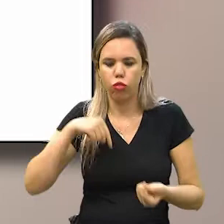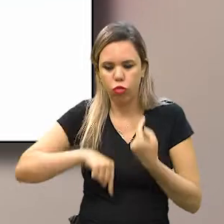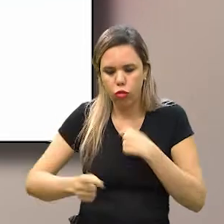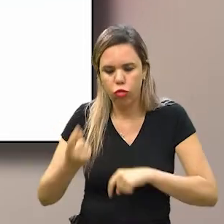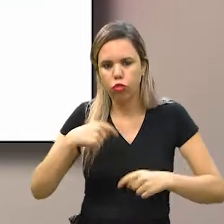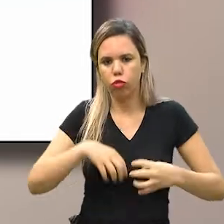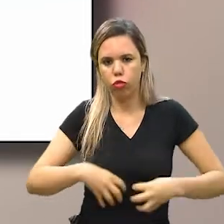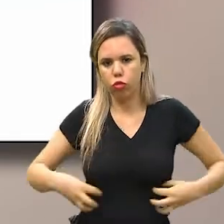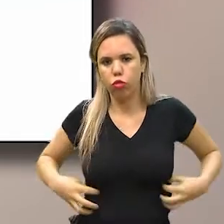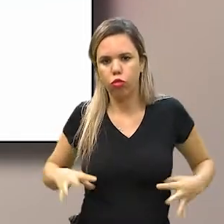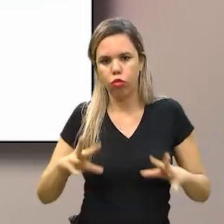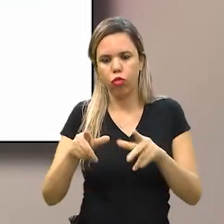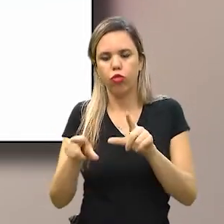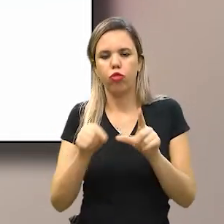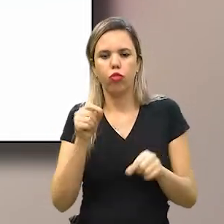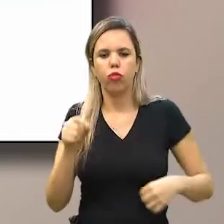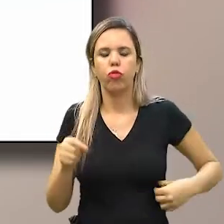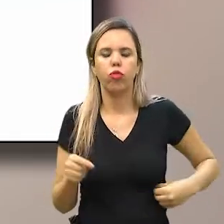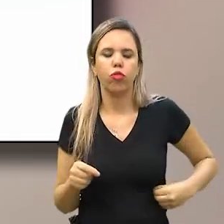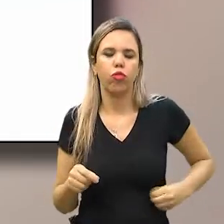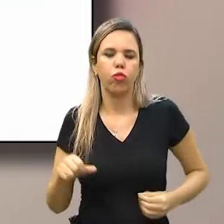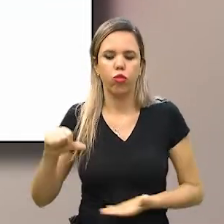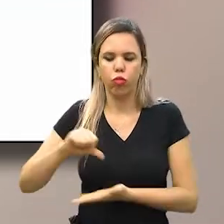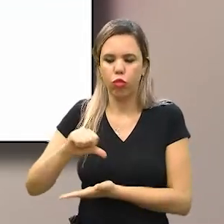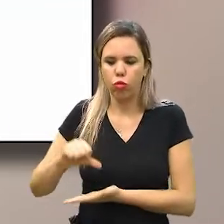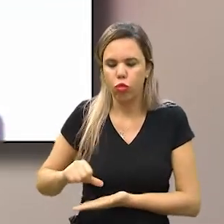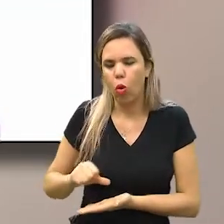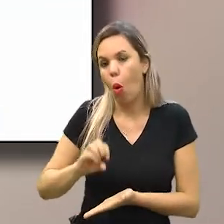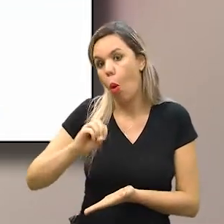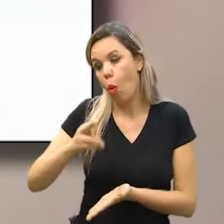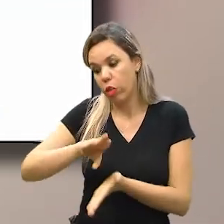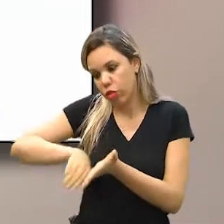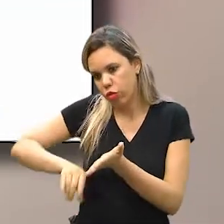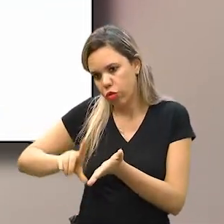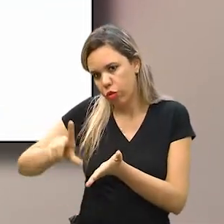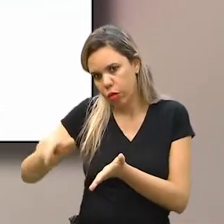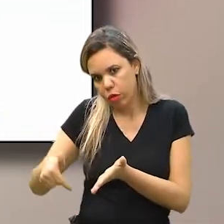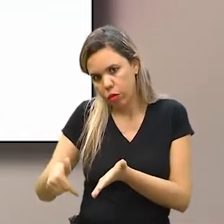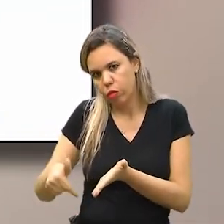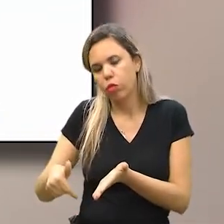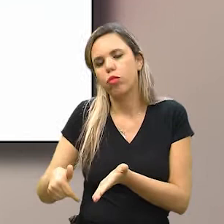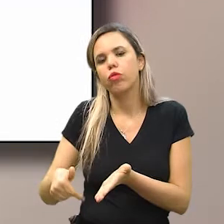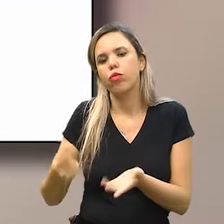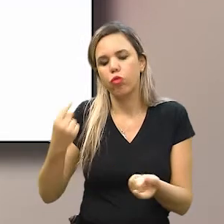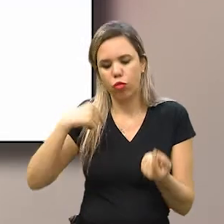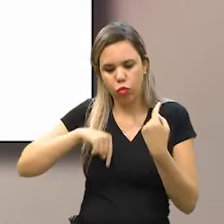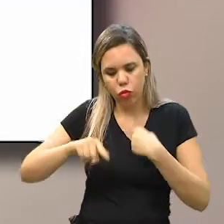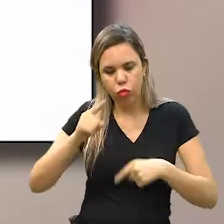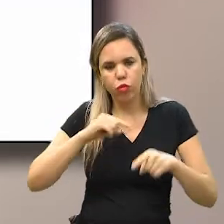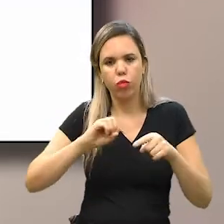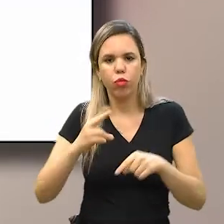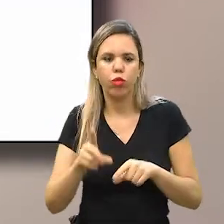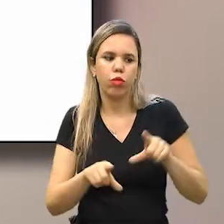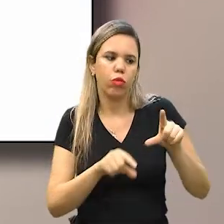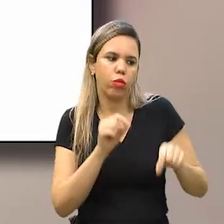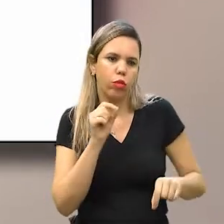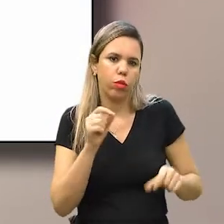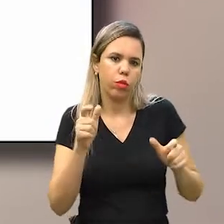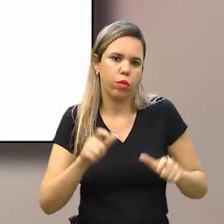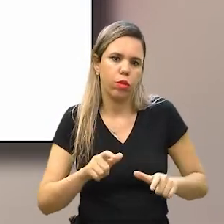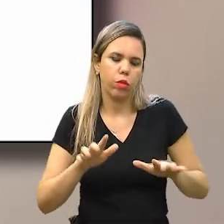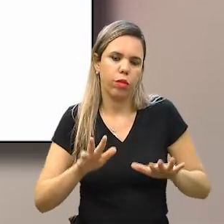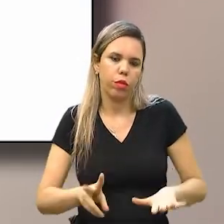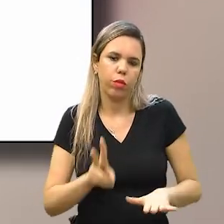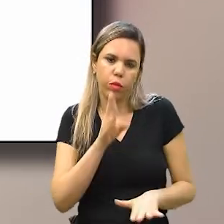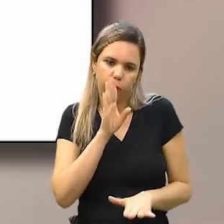organismo, ele vai escolher algum território, ou ele é eliminado depois pelo seu sistema imunológico, ou ele escolhe algum